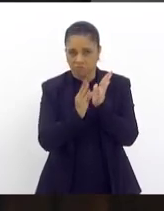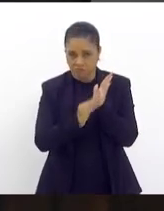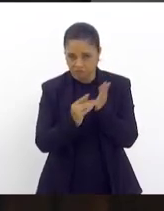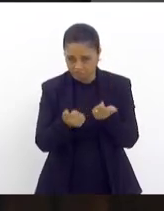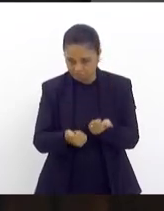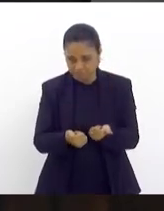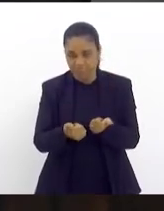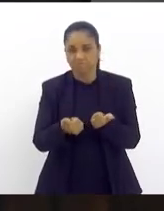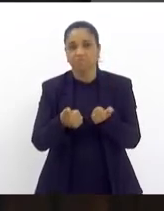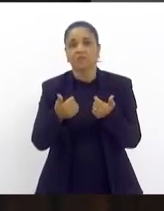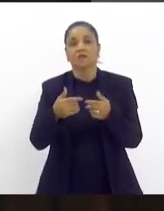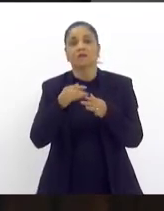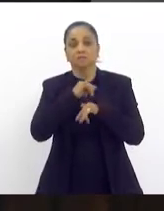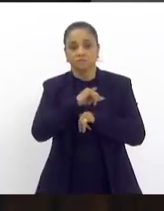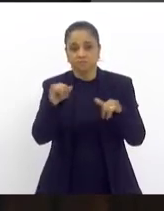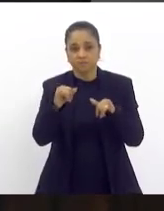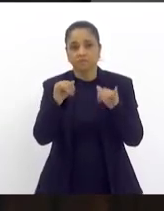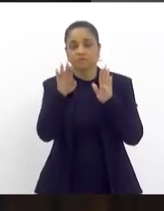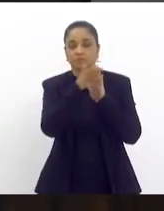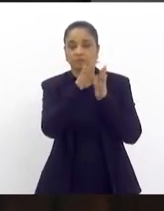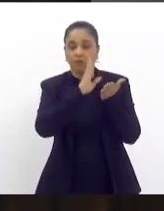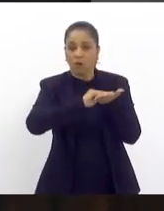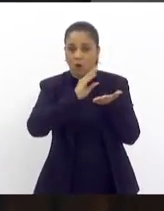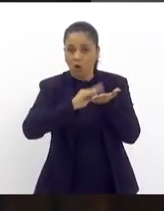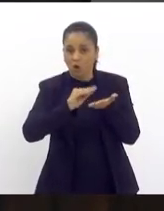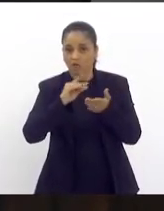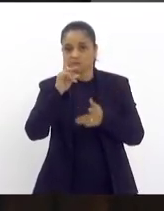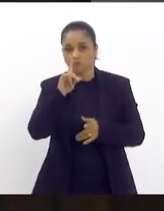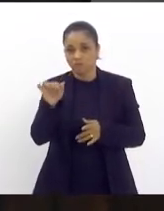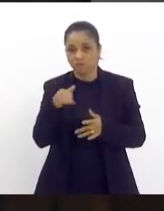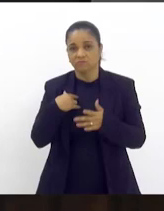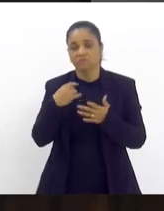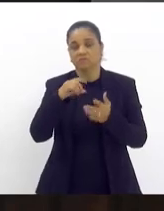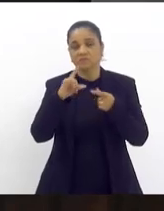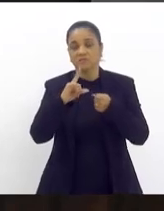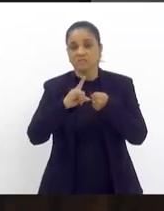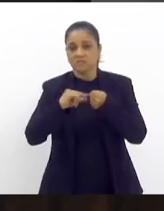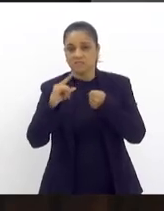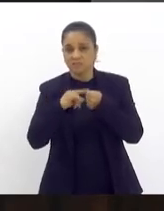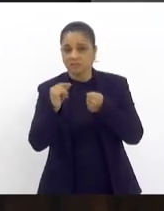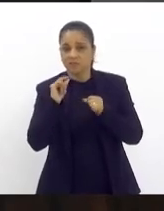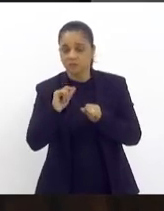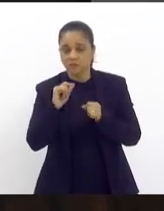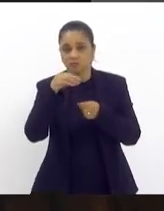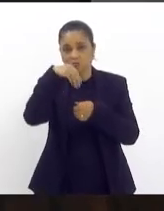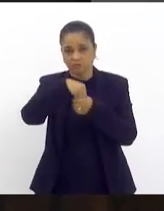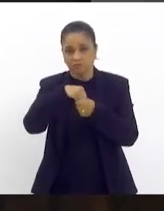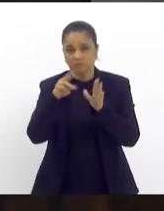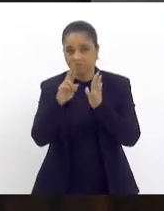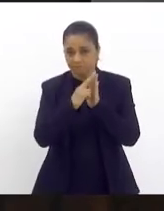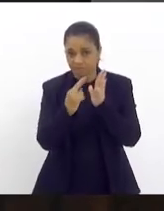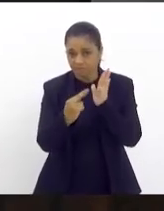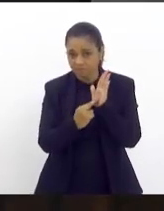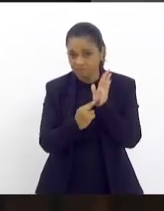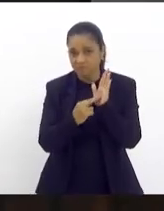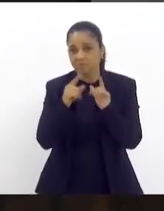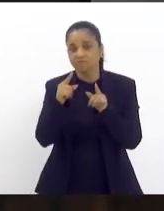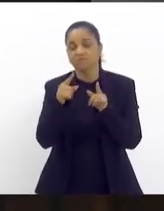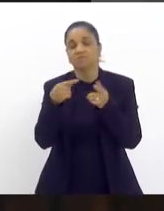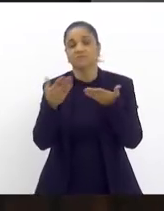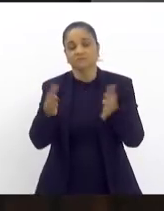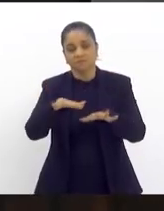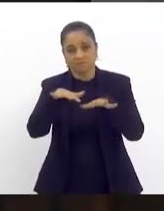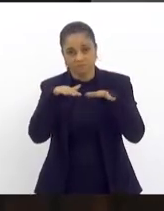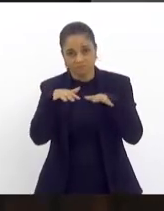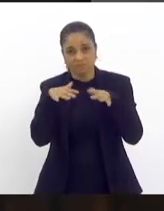Anuncio, incluído na ordem do dia, de acordo com o inciso 1º do artigo 47 do Regimento Interno, em tramitação